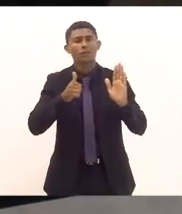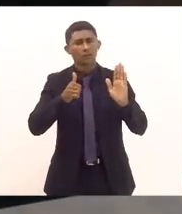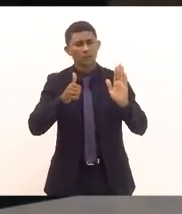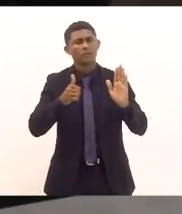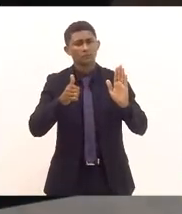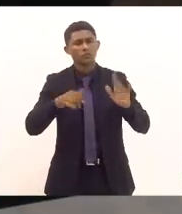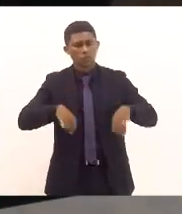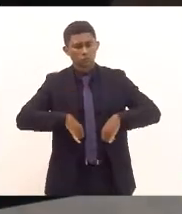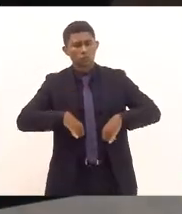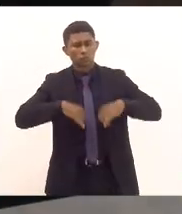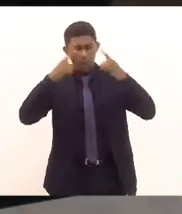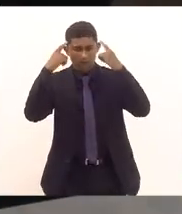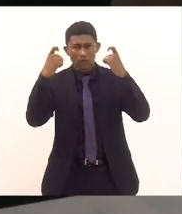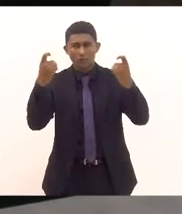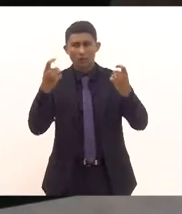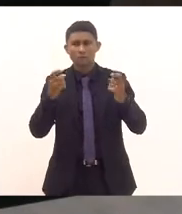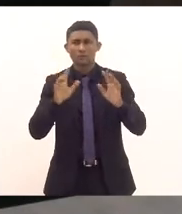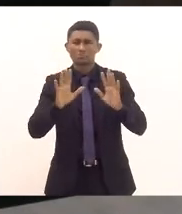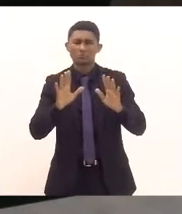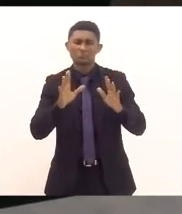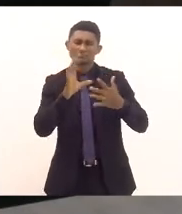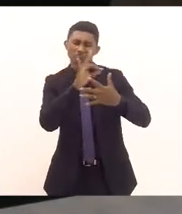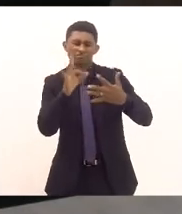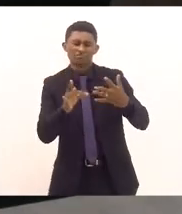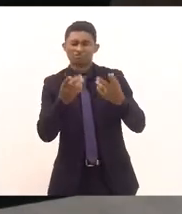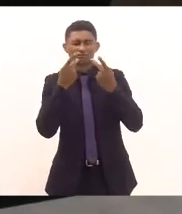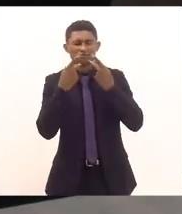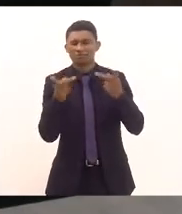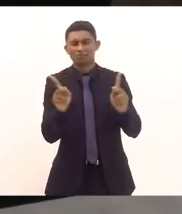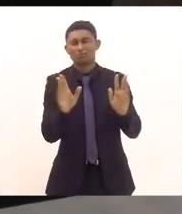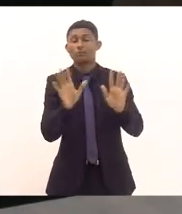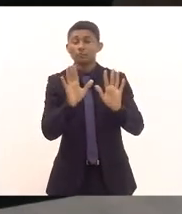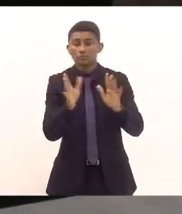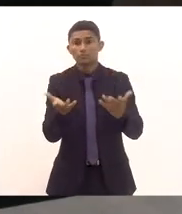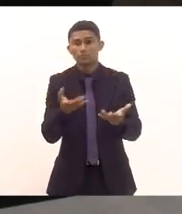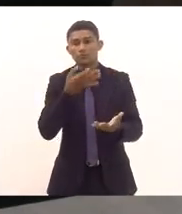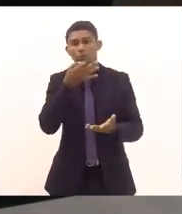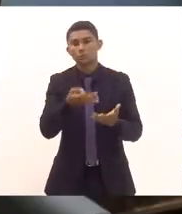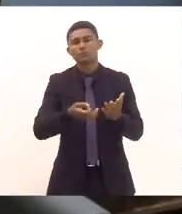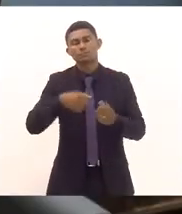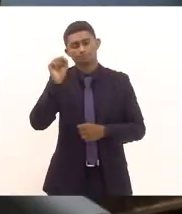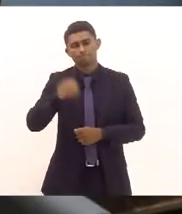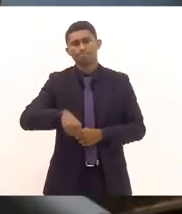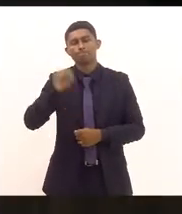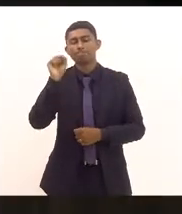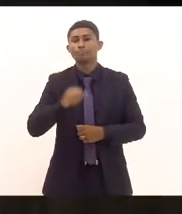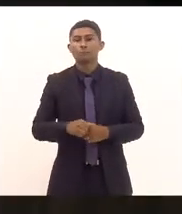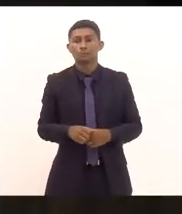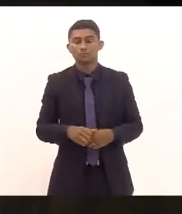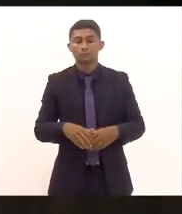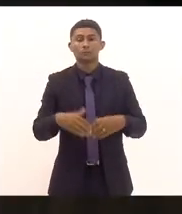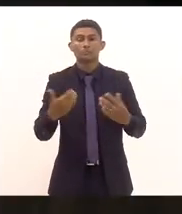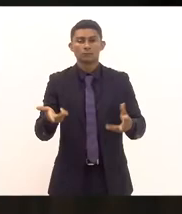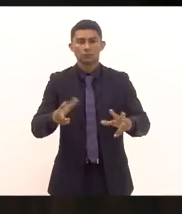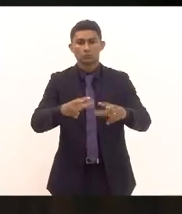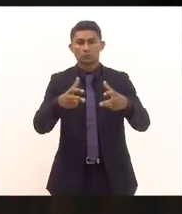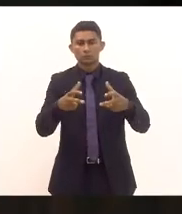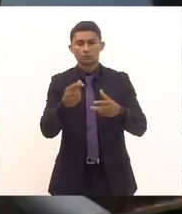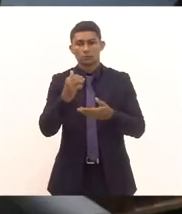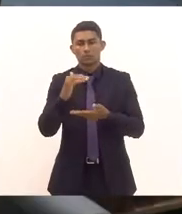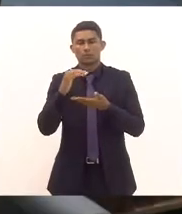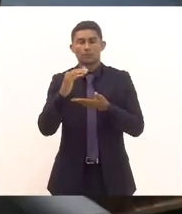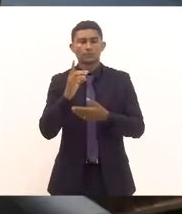essas de composições que tentou fazer mas não vai entrar nesse detalhe ou no mérito o parecer favorável pela comissão de orçamento apertado Márcio